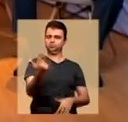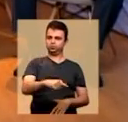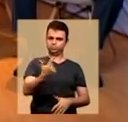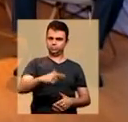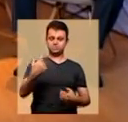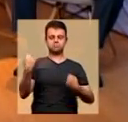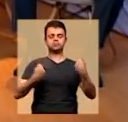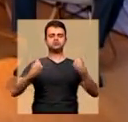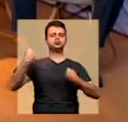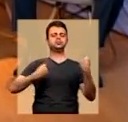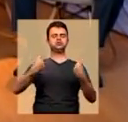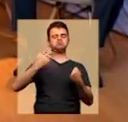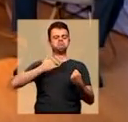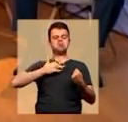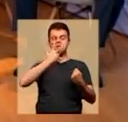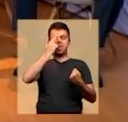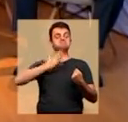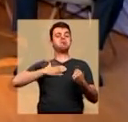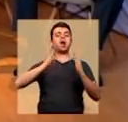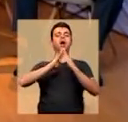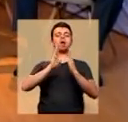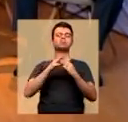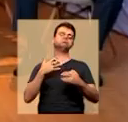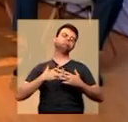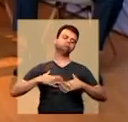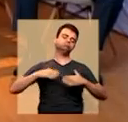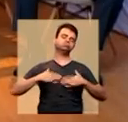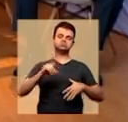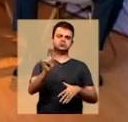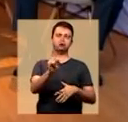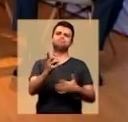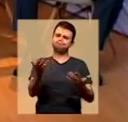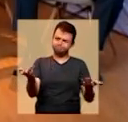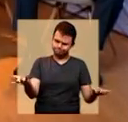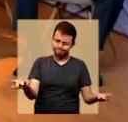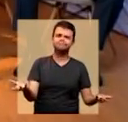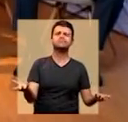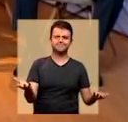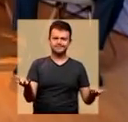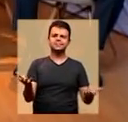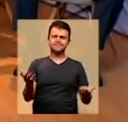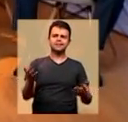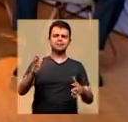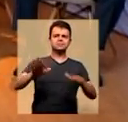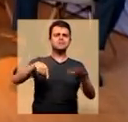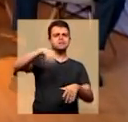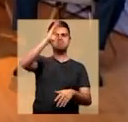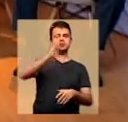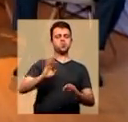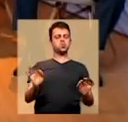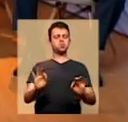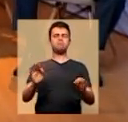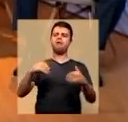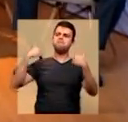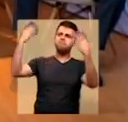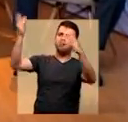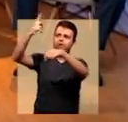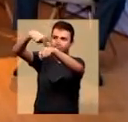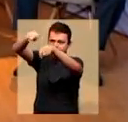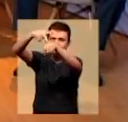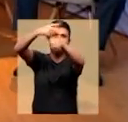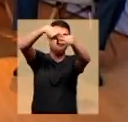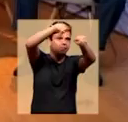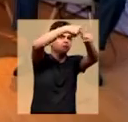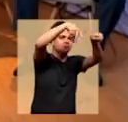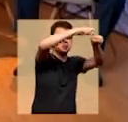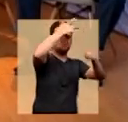o veículo não é a casa dela. Mas, Cabo, ele não faz aqui no Brasil, mas lá fora, a gente conversava isso, lá fora ele faz. Sim. Em outro país ele